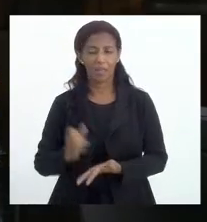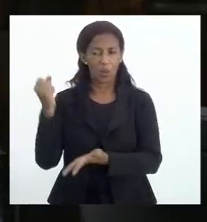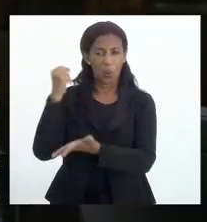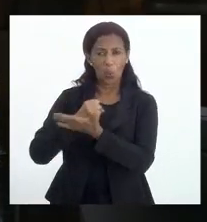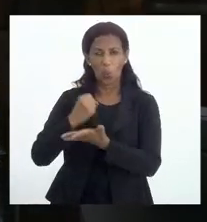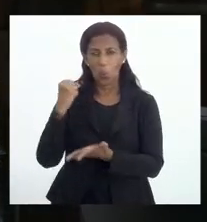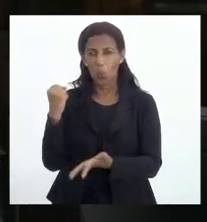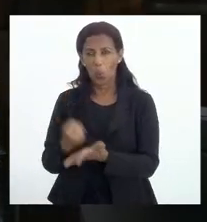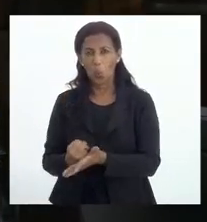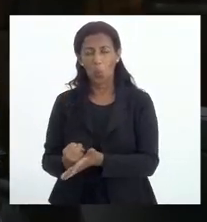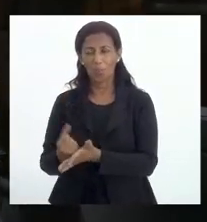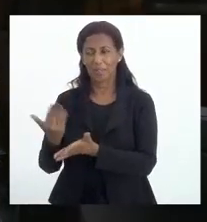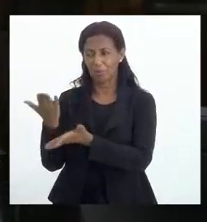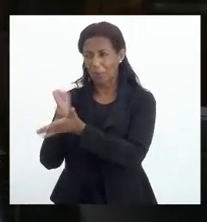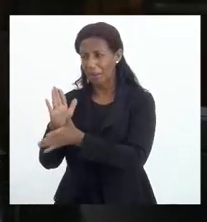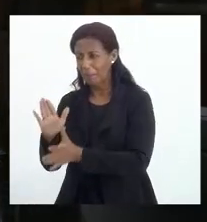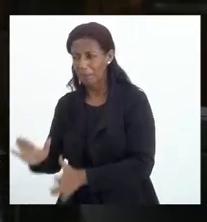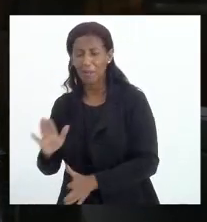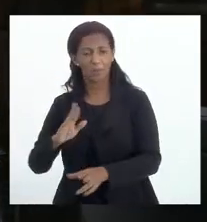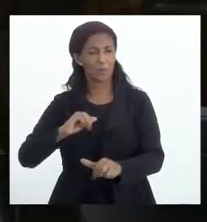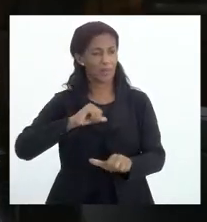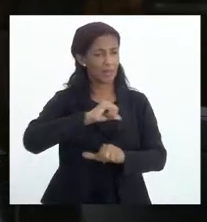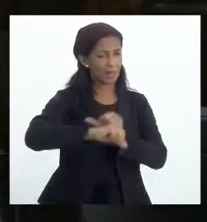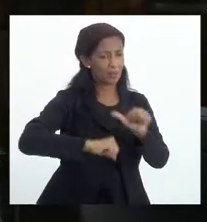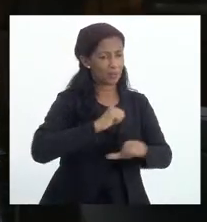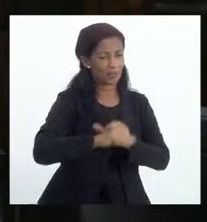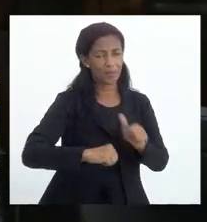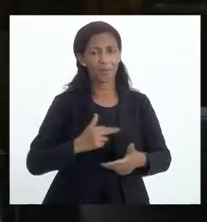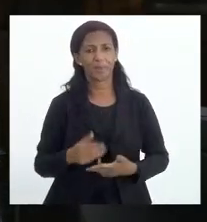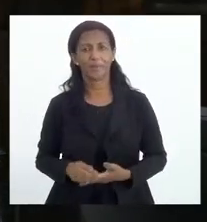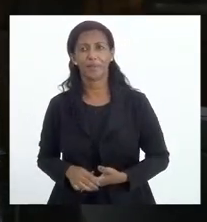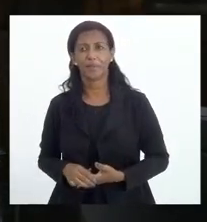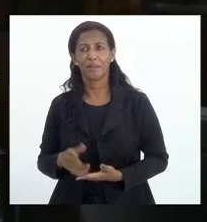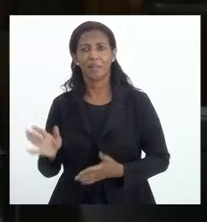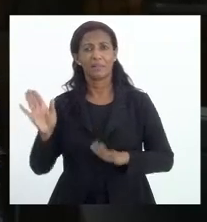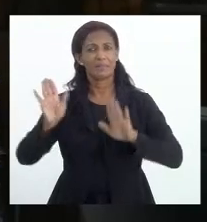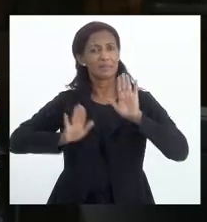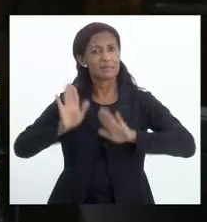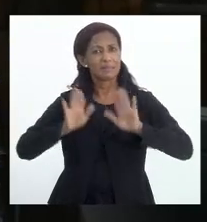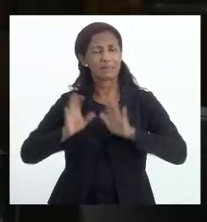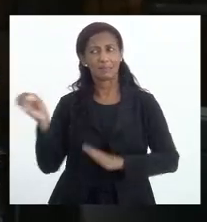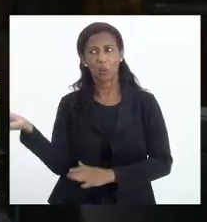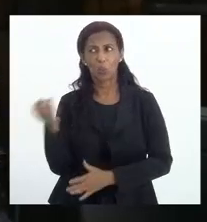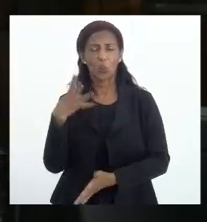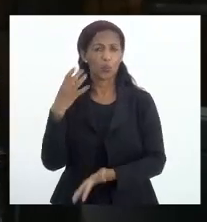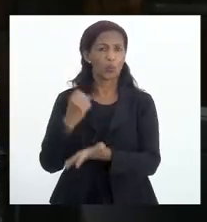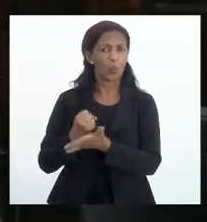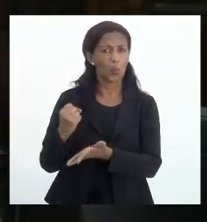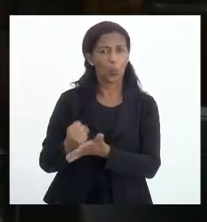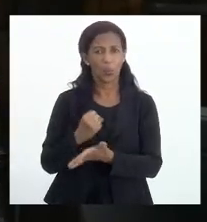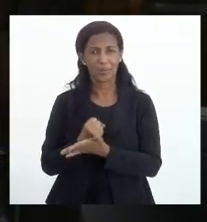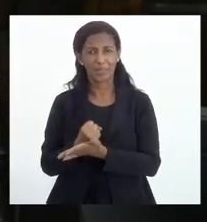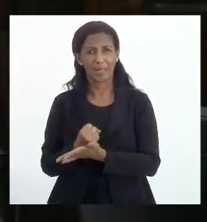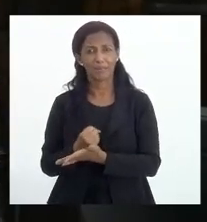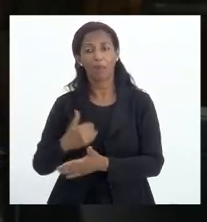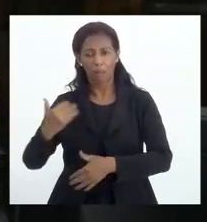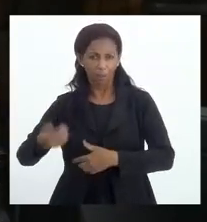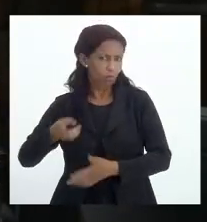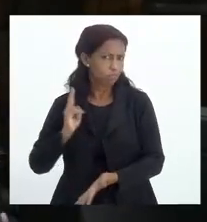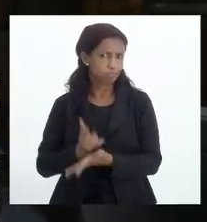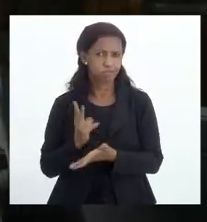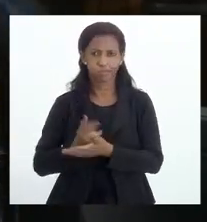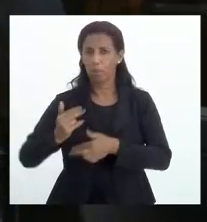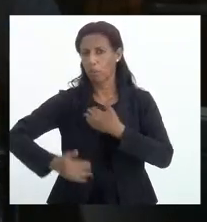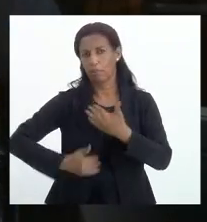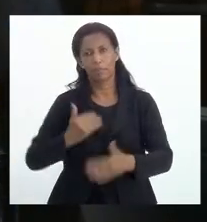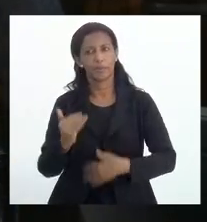contratos encerrando, renovação, licitação de novos contratos. Quer dizer, tocar a máquina, né?